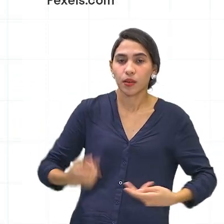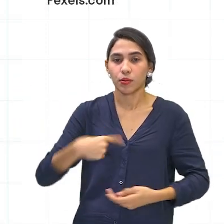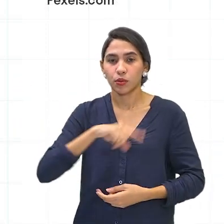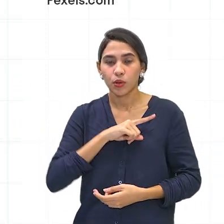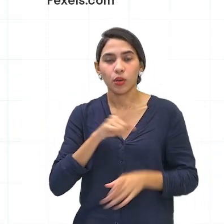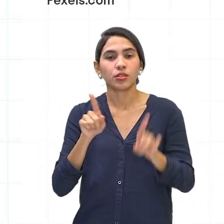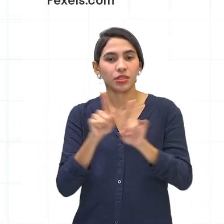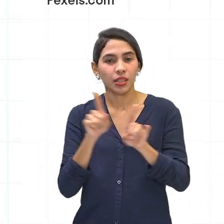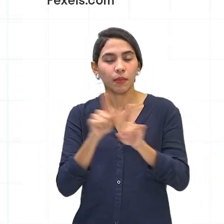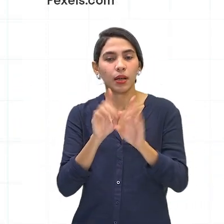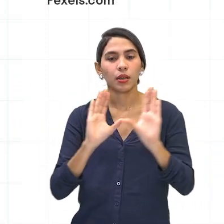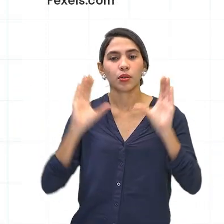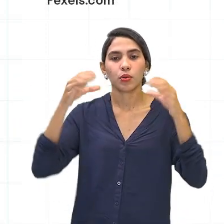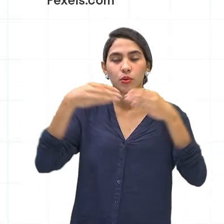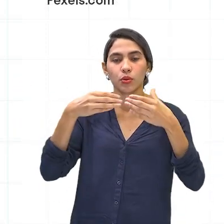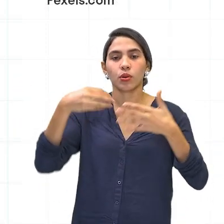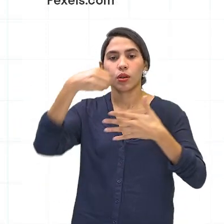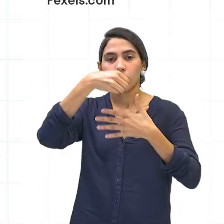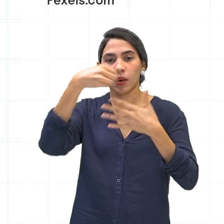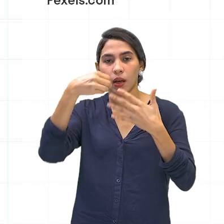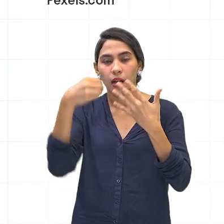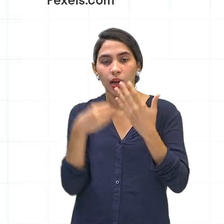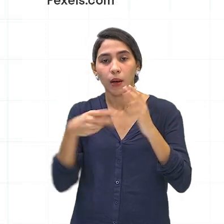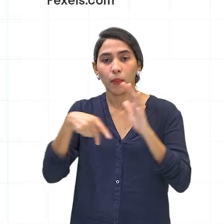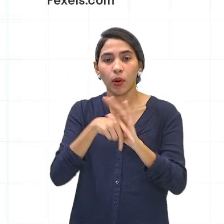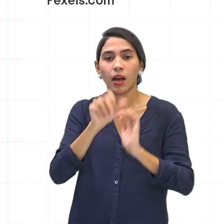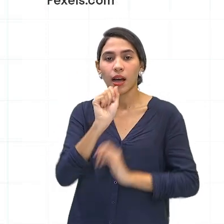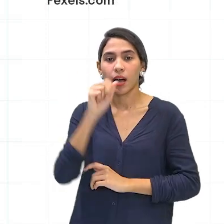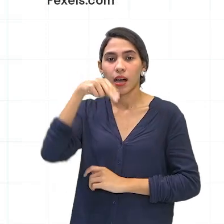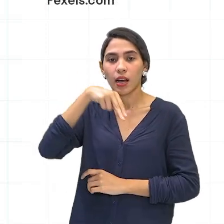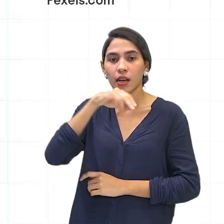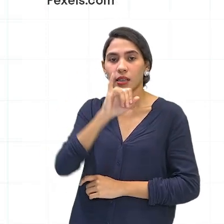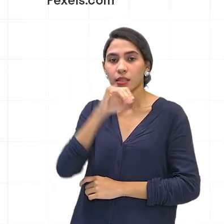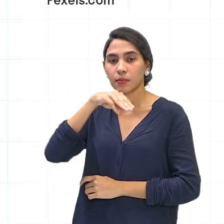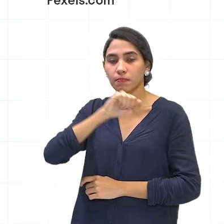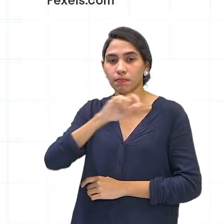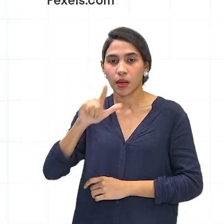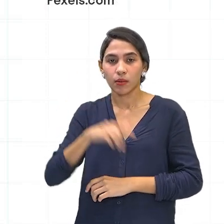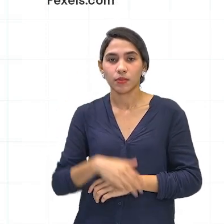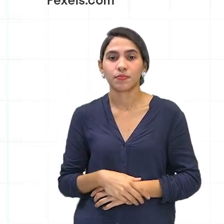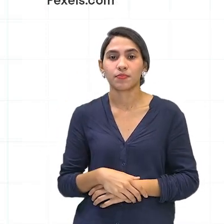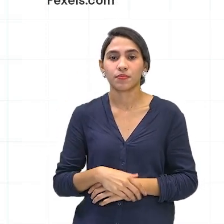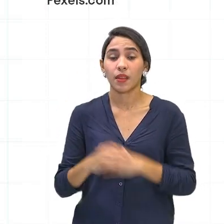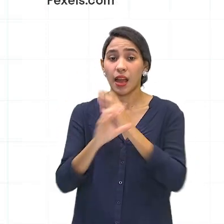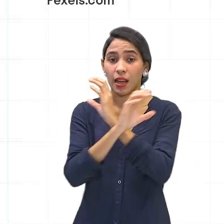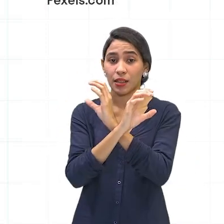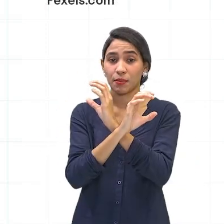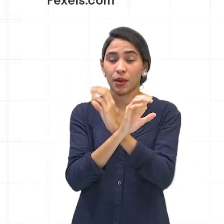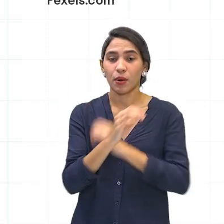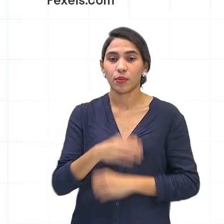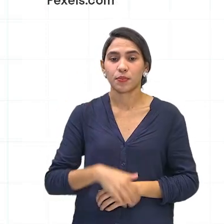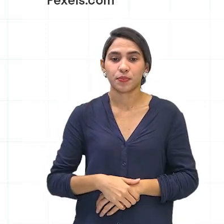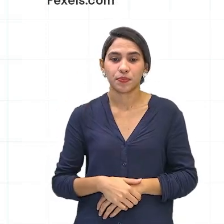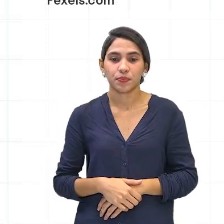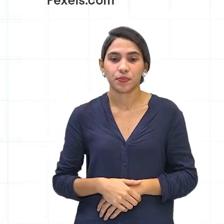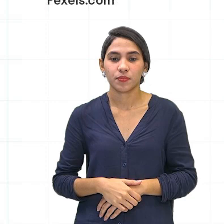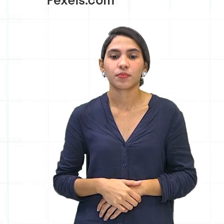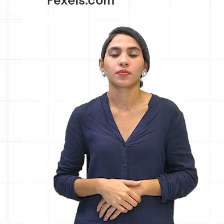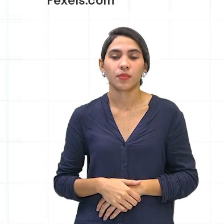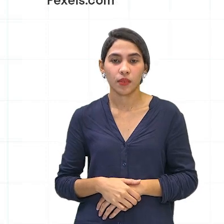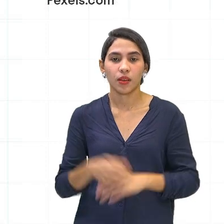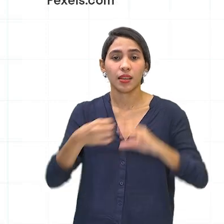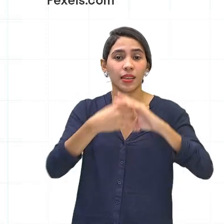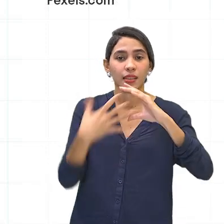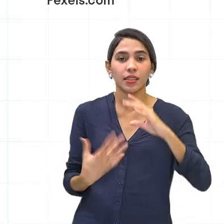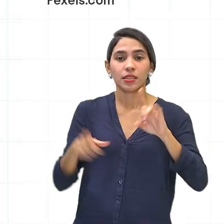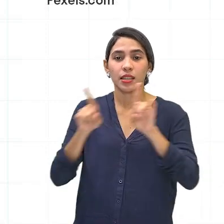também faz parte ali do reino animal, certo? Além disso, a gente vai observar a característica de que estes